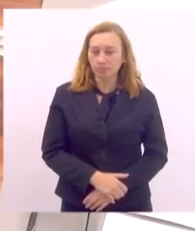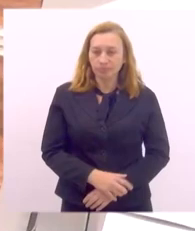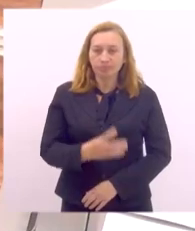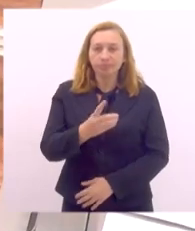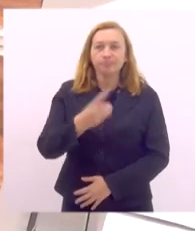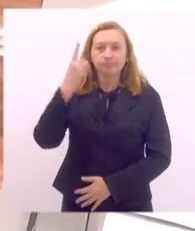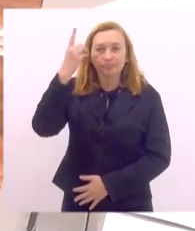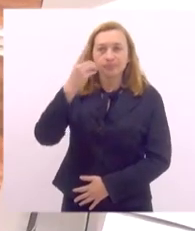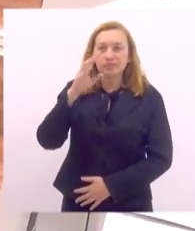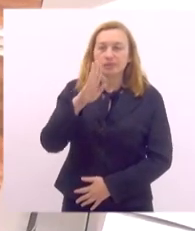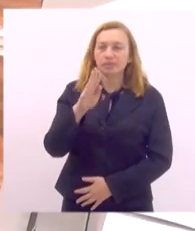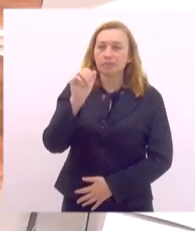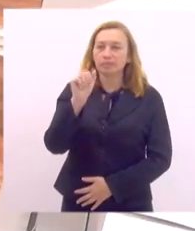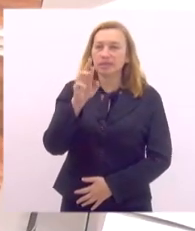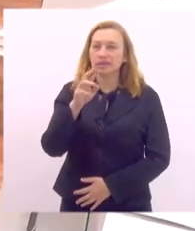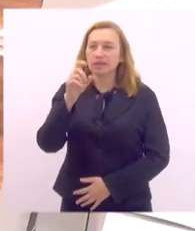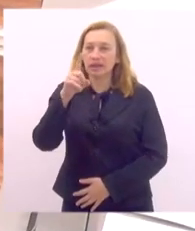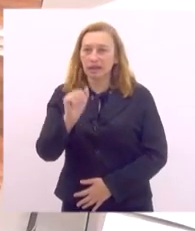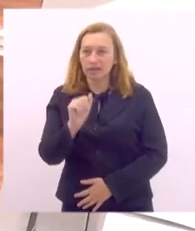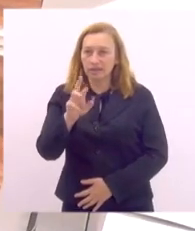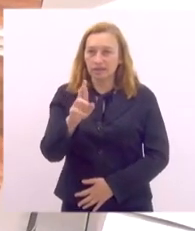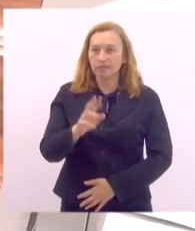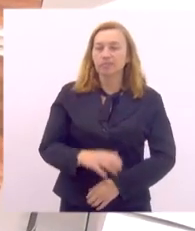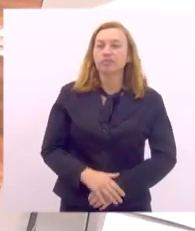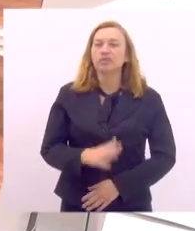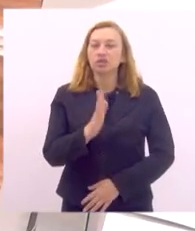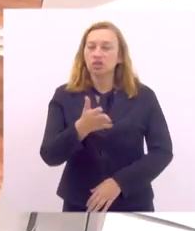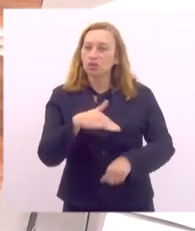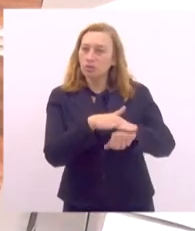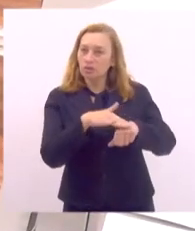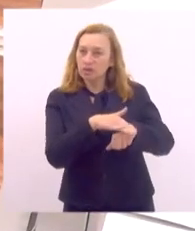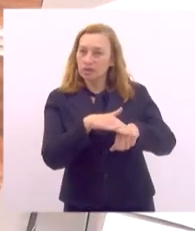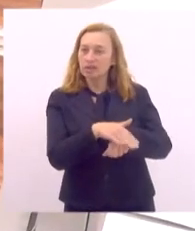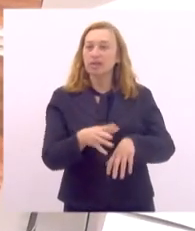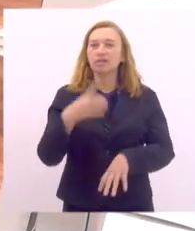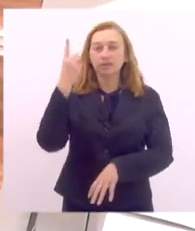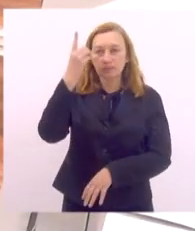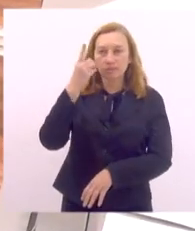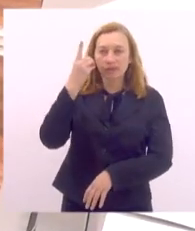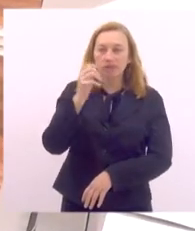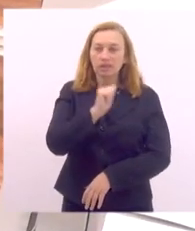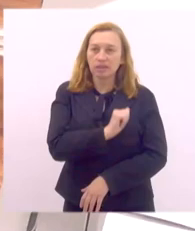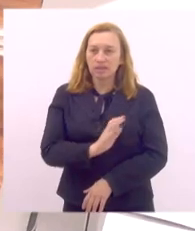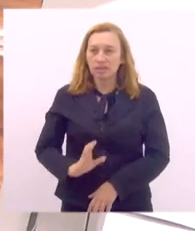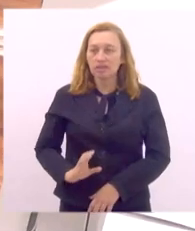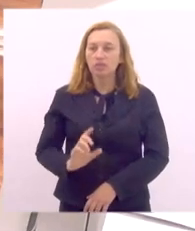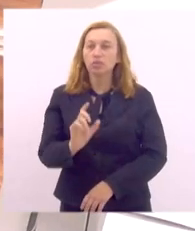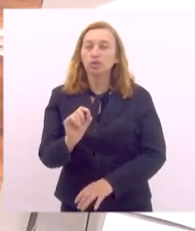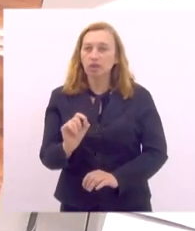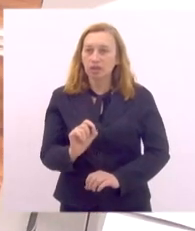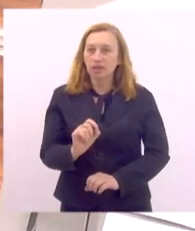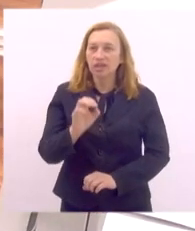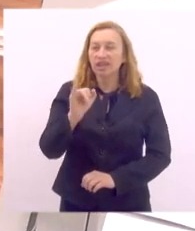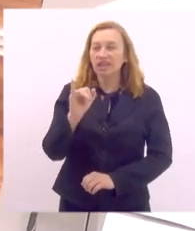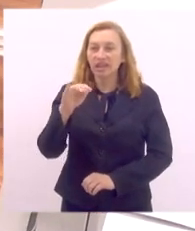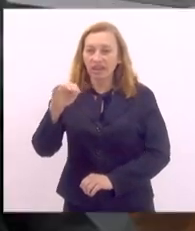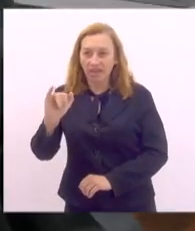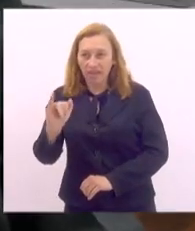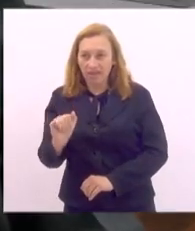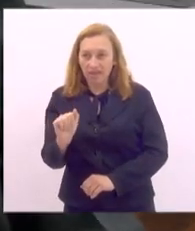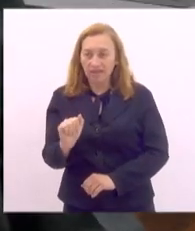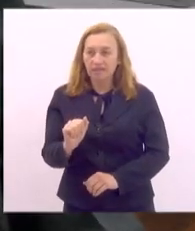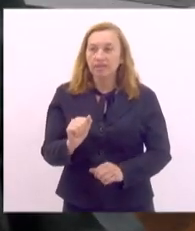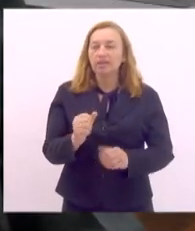Deputado Bacelar, já falei consigo, falei com o deputado André o seguinte. O INEA fez